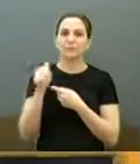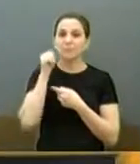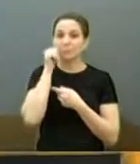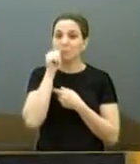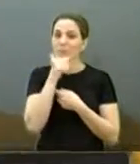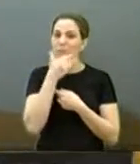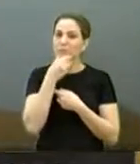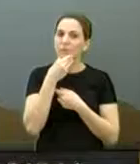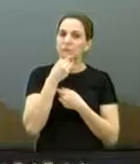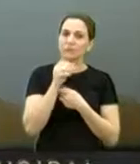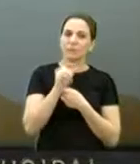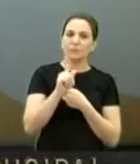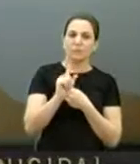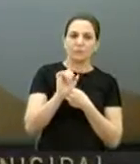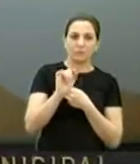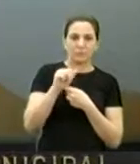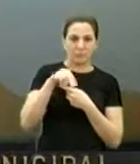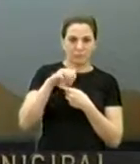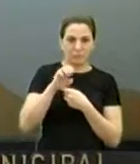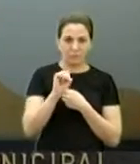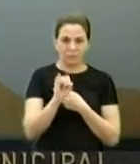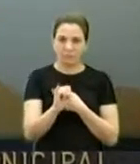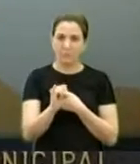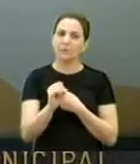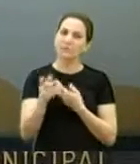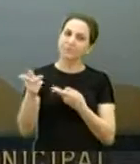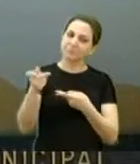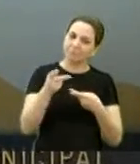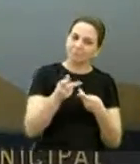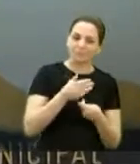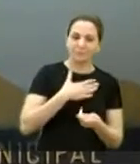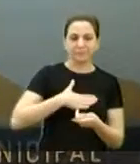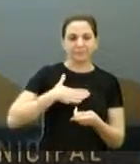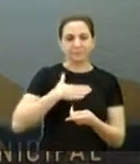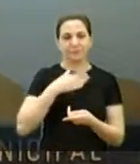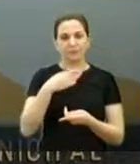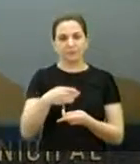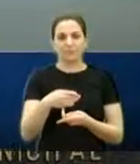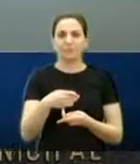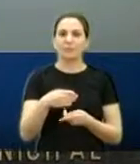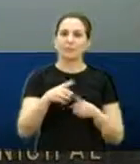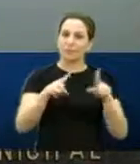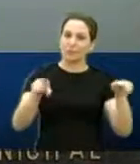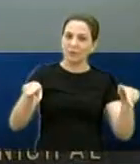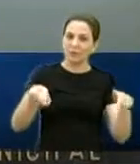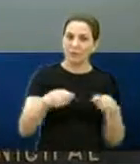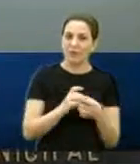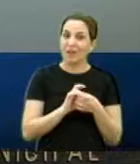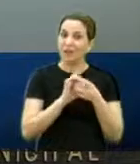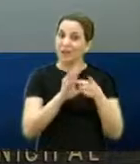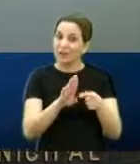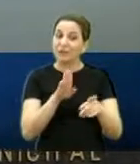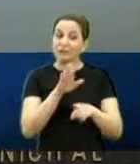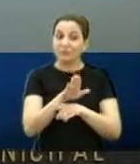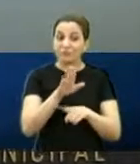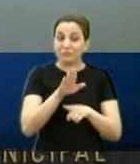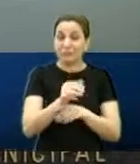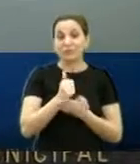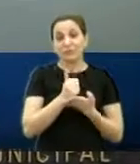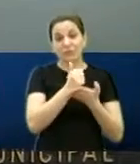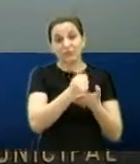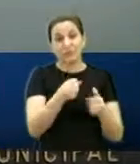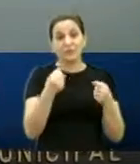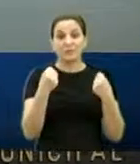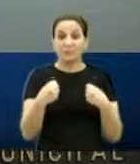vereadoras. Giane, seja bem-vinda a essa casa. Colocamos o nosso gabinete à sua disposição para ajudá-la,